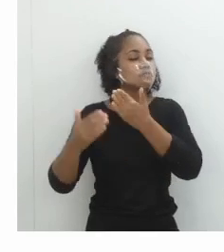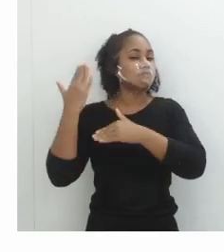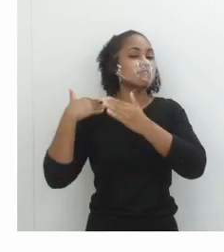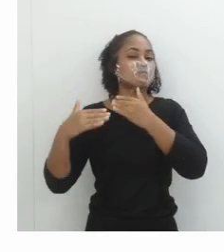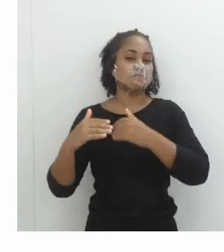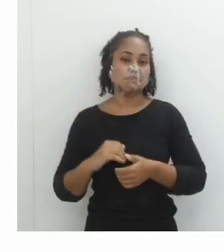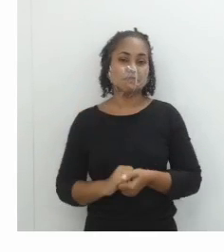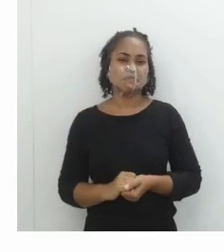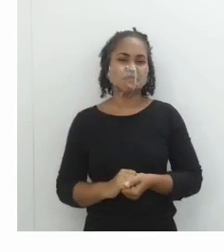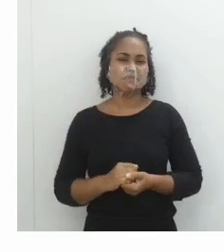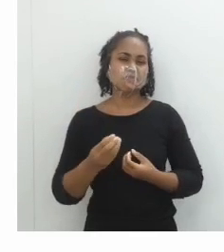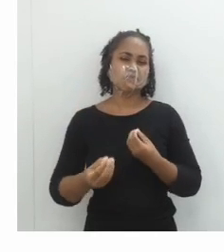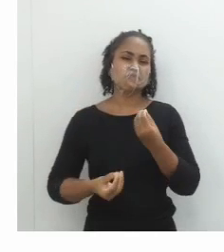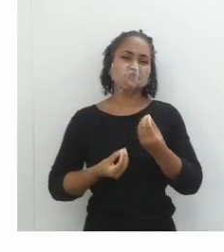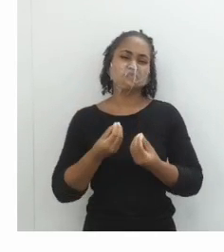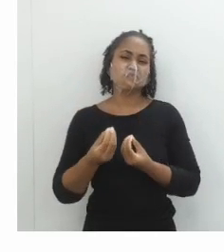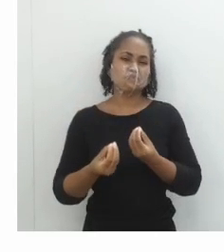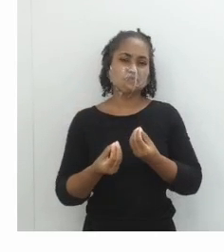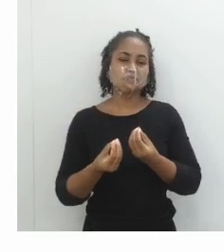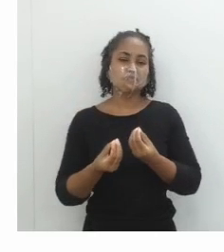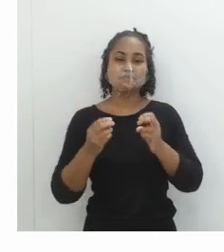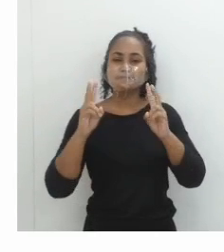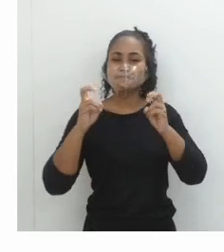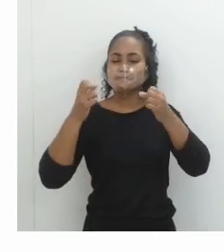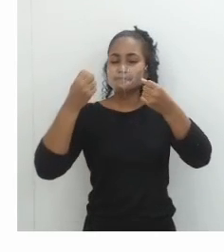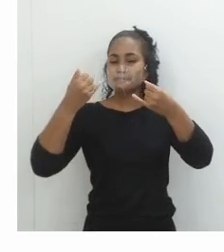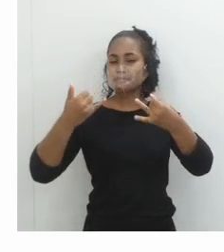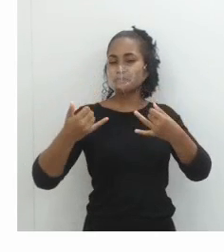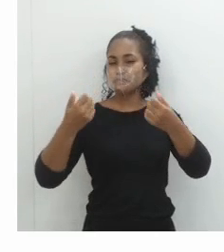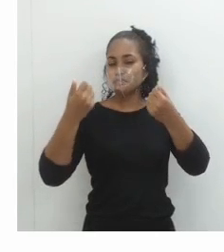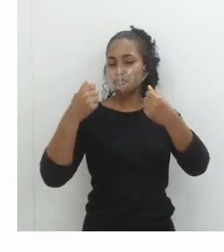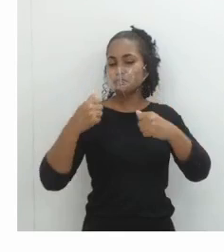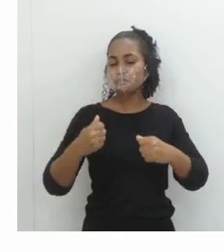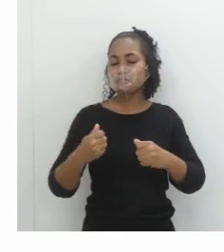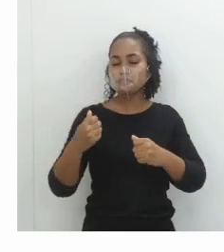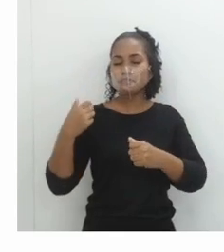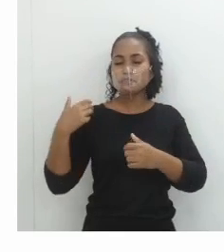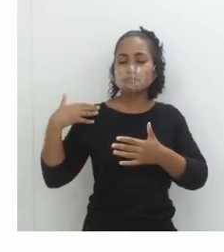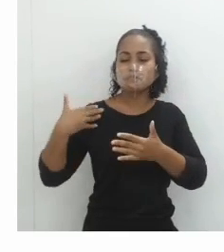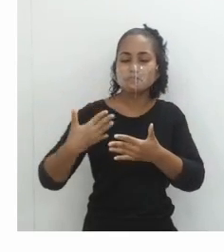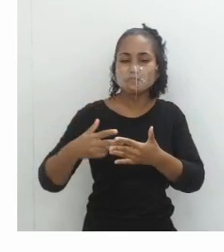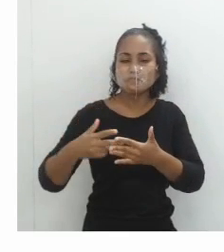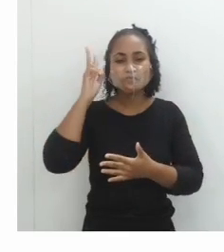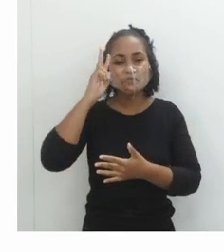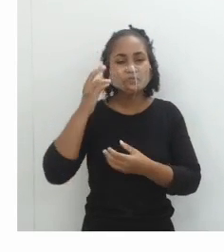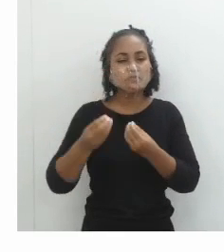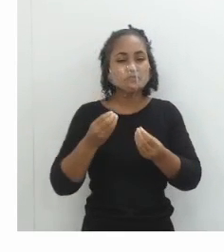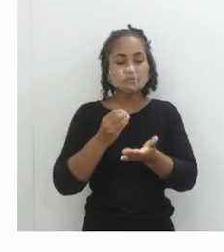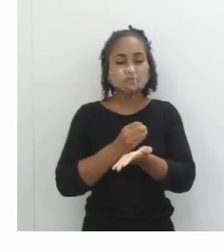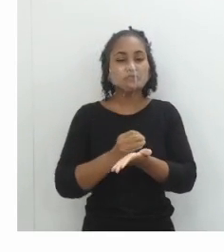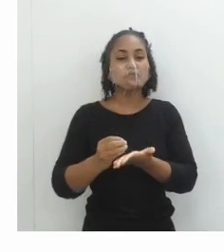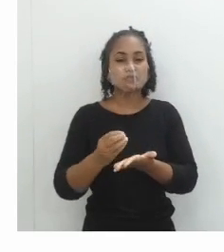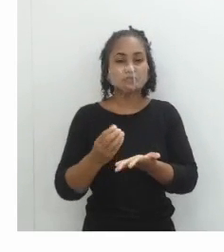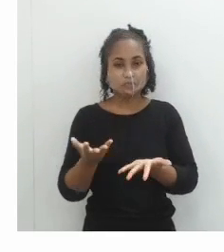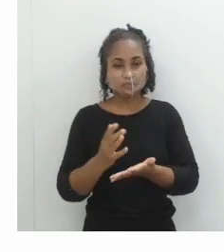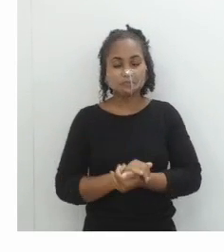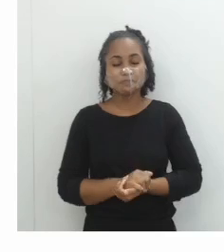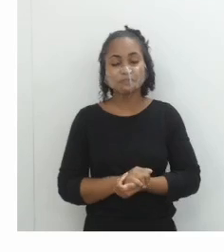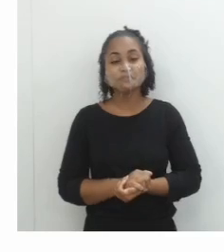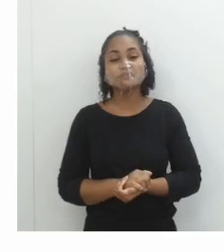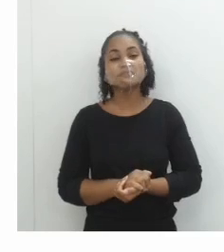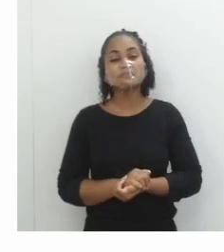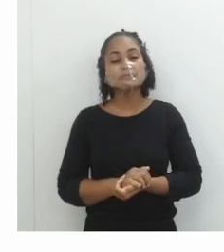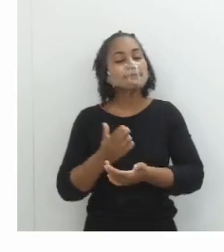história. E como a gente trabalha essa questão de história da arte, a gente vai ter que ver qual é essa origem, tá certo? Então,